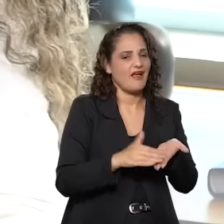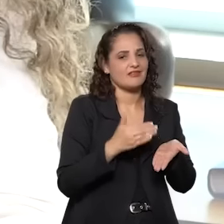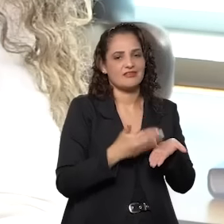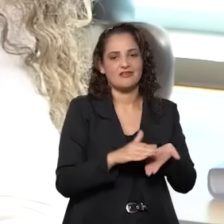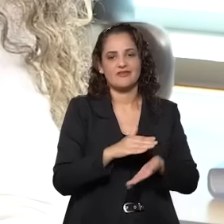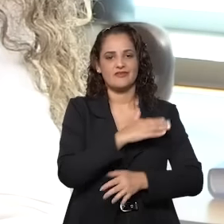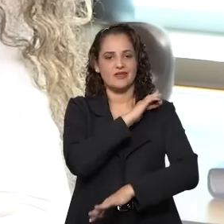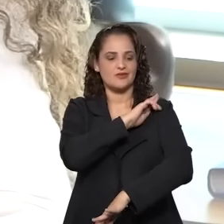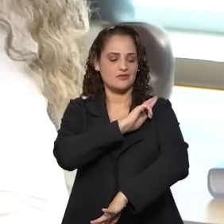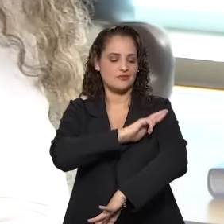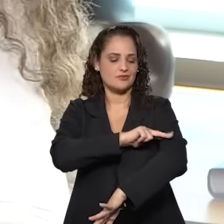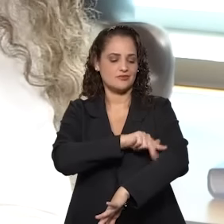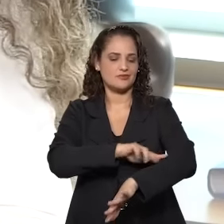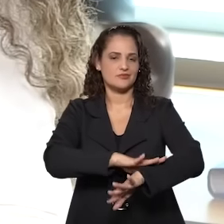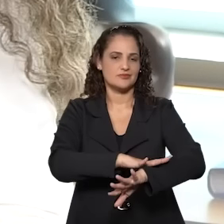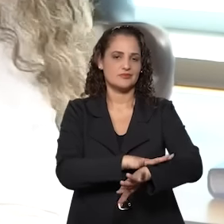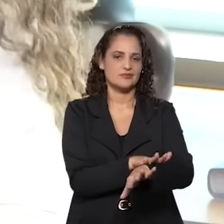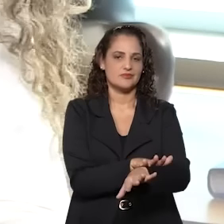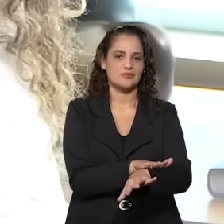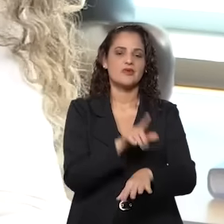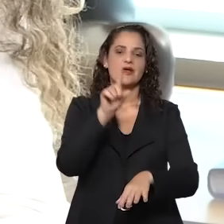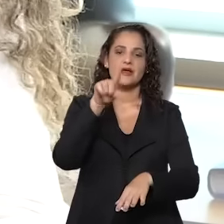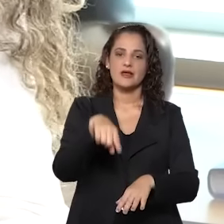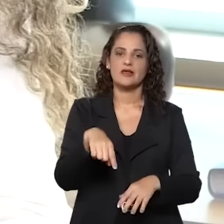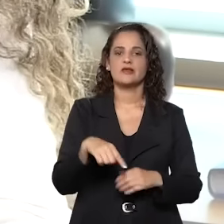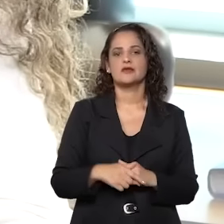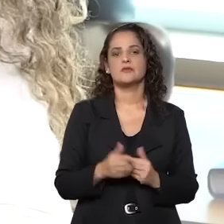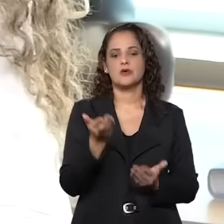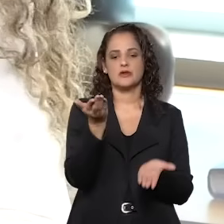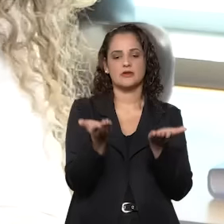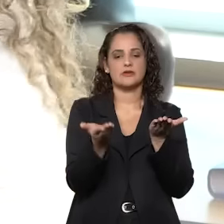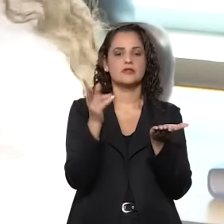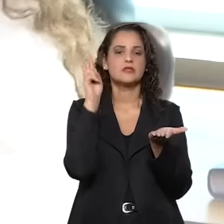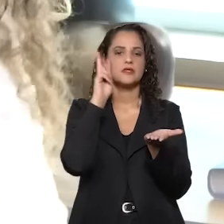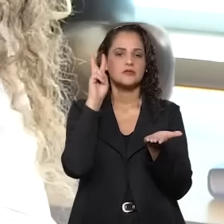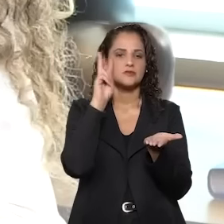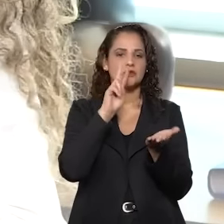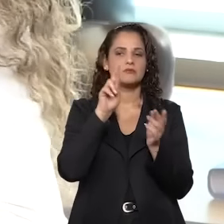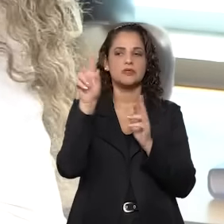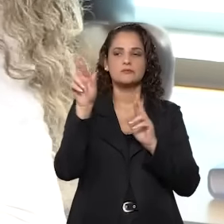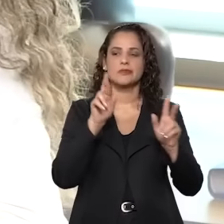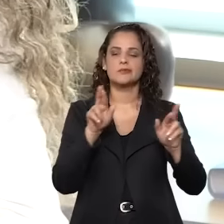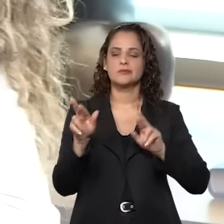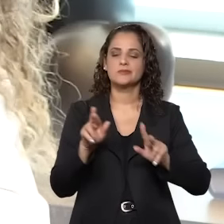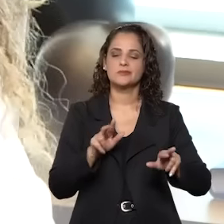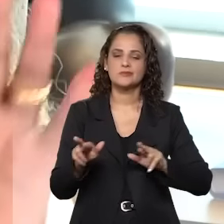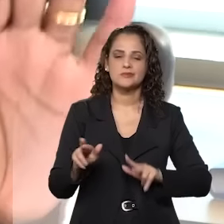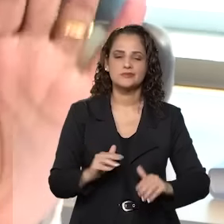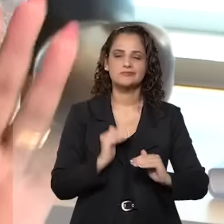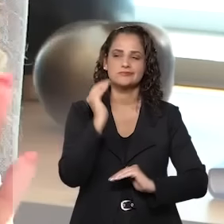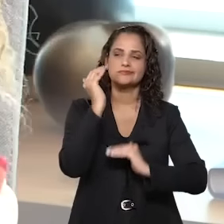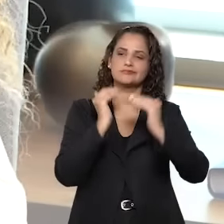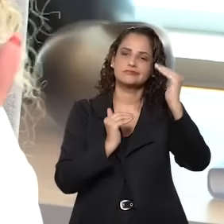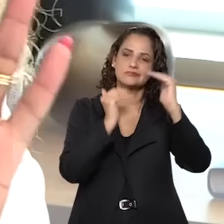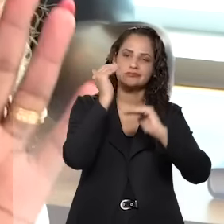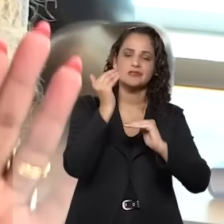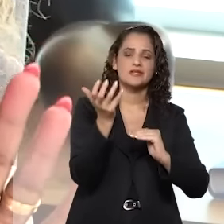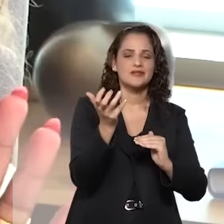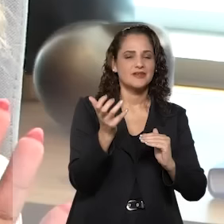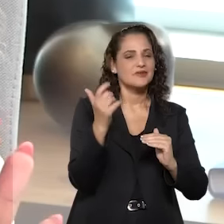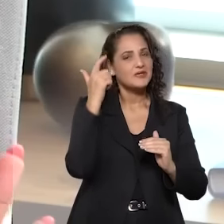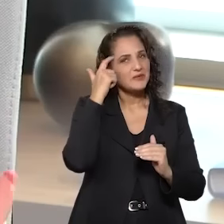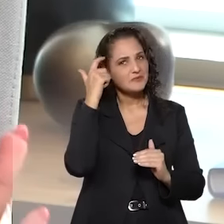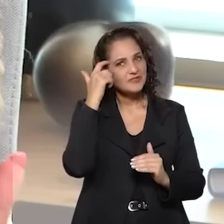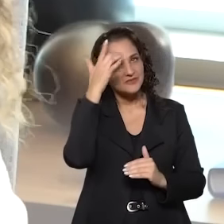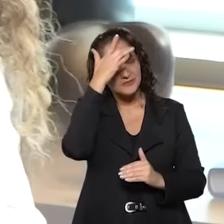racismo Isso é uma reparação dessa história de tantas desigualdades né Então as pessoas acham que quero acreditar que as pessoas confundem